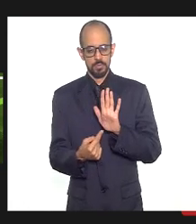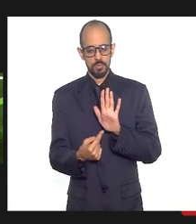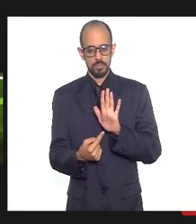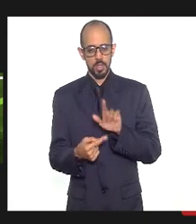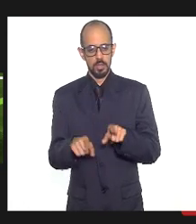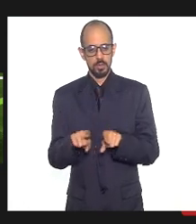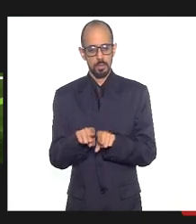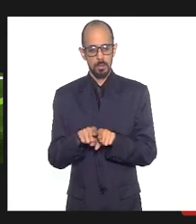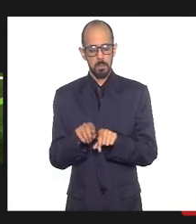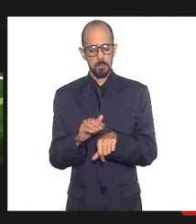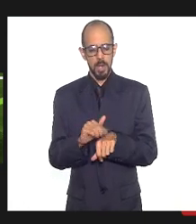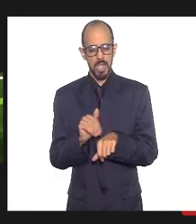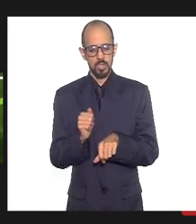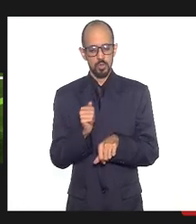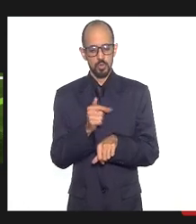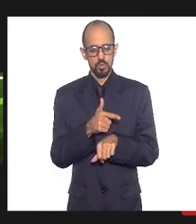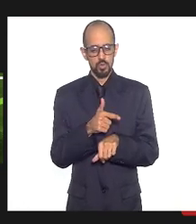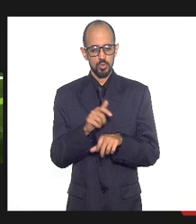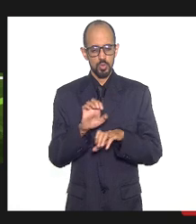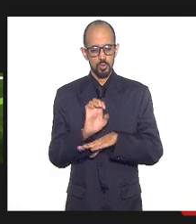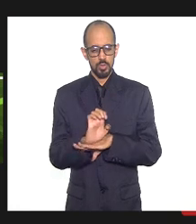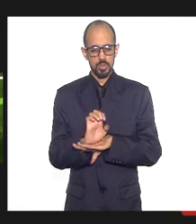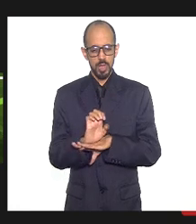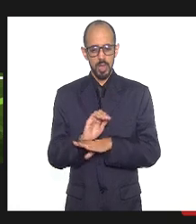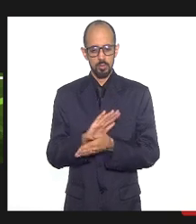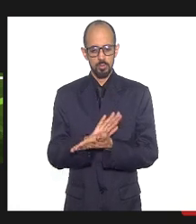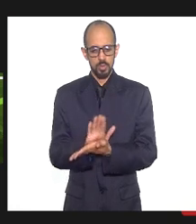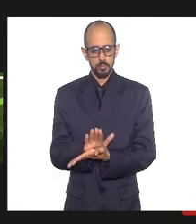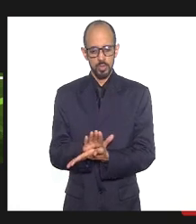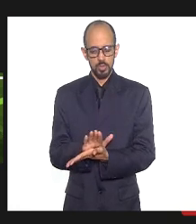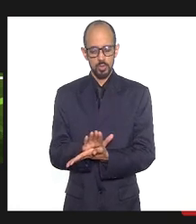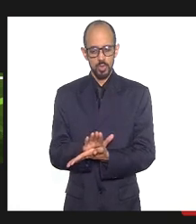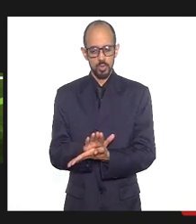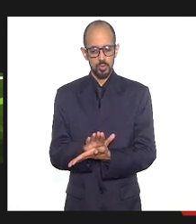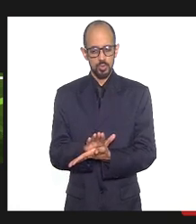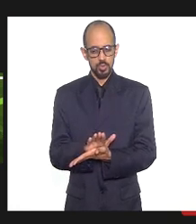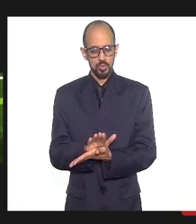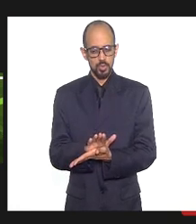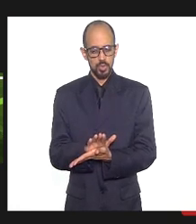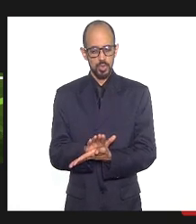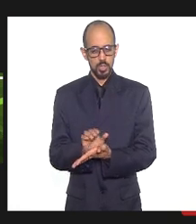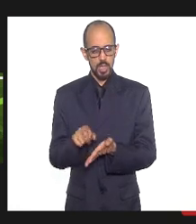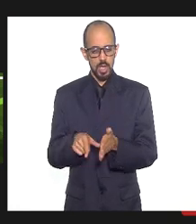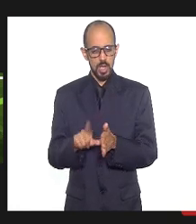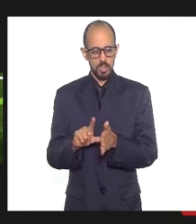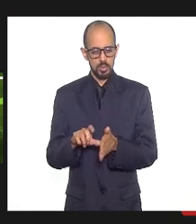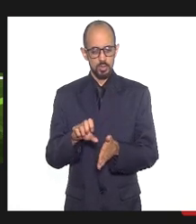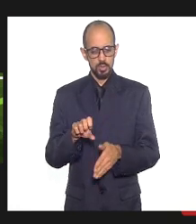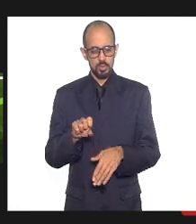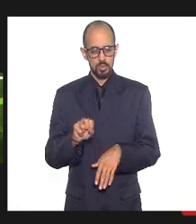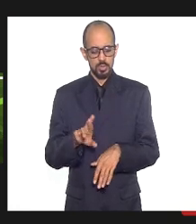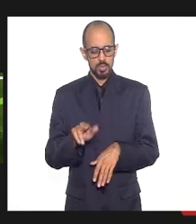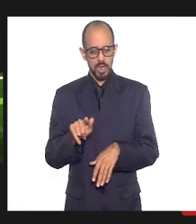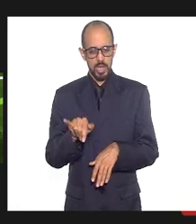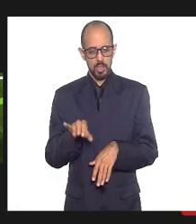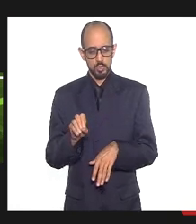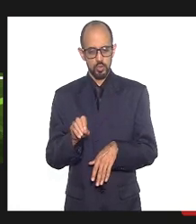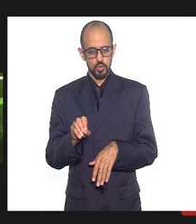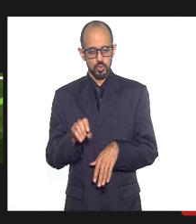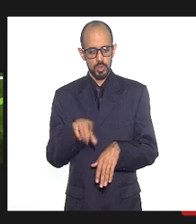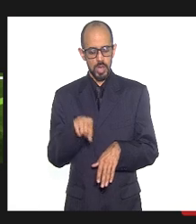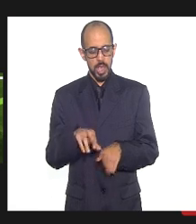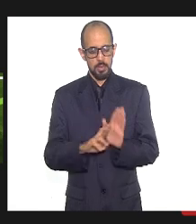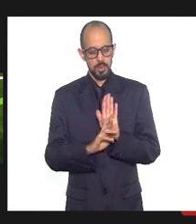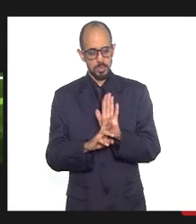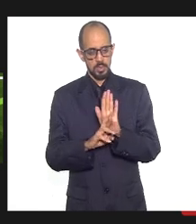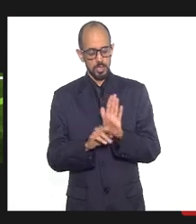que um estado racista, e quem falou aqui antes de mim, Sérgio, né, representante do governo do estado, já